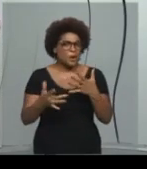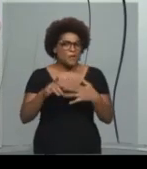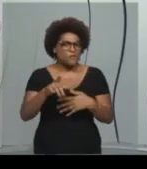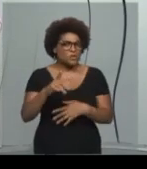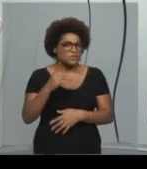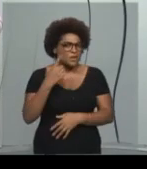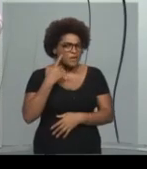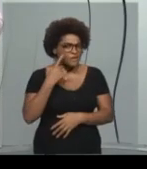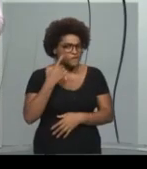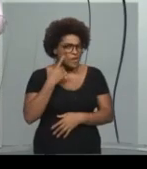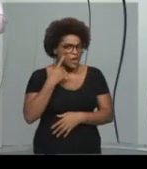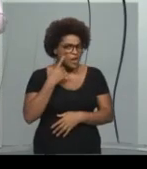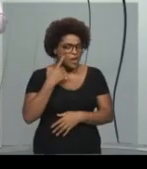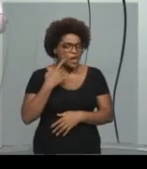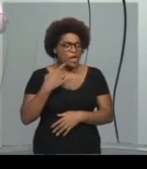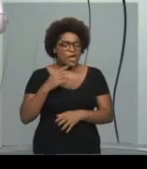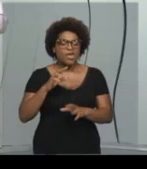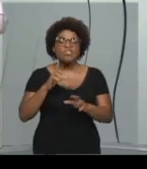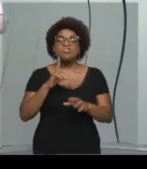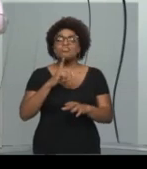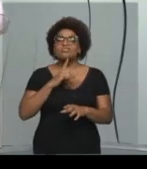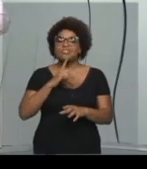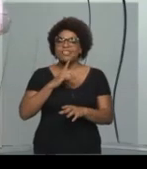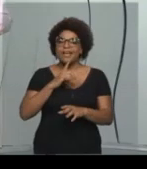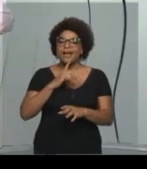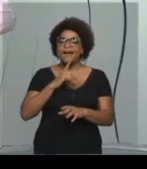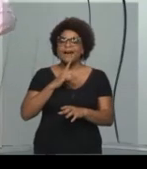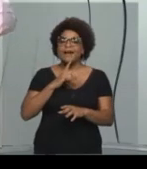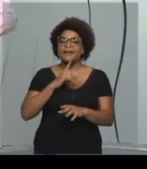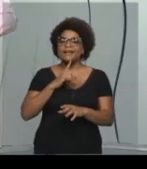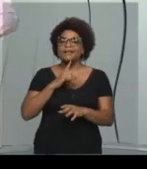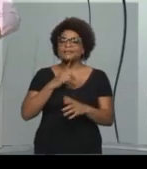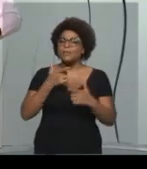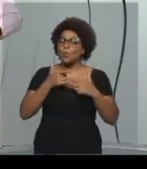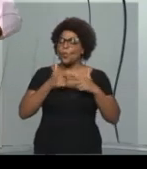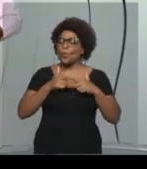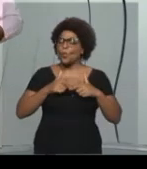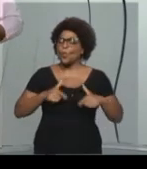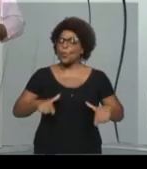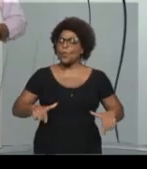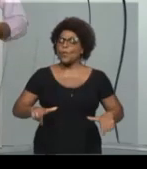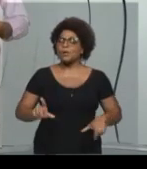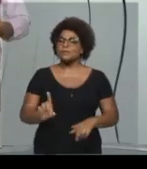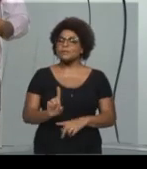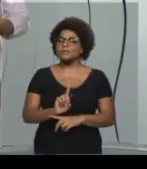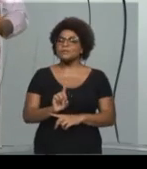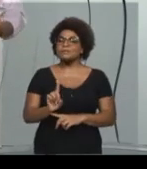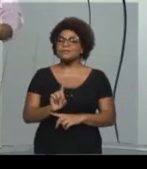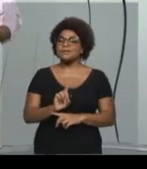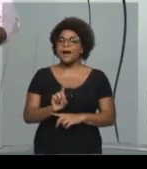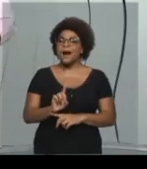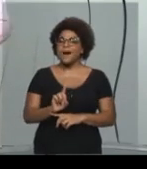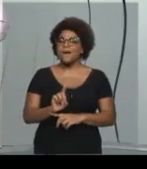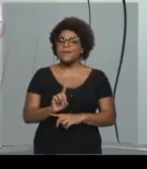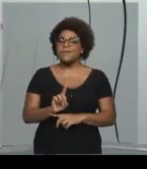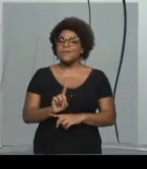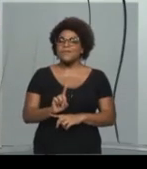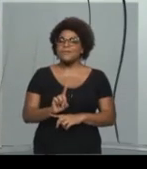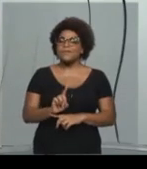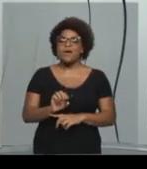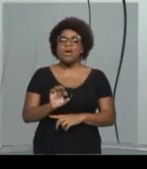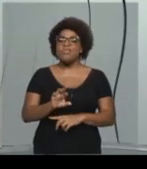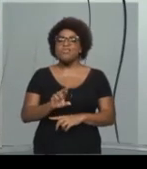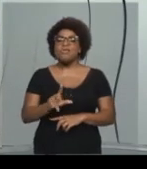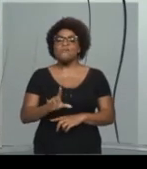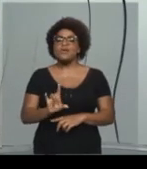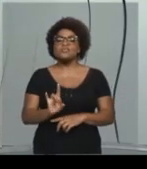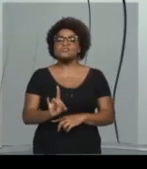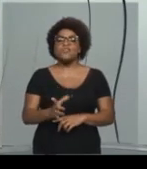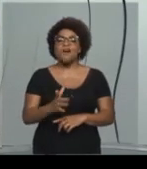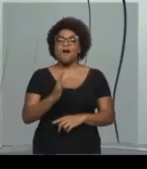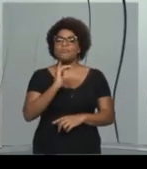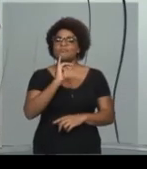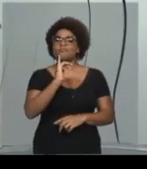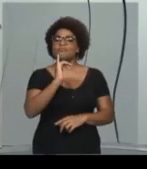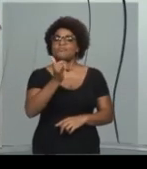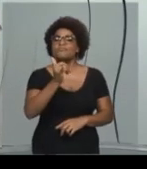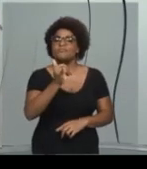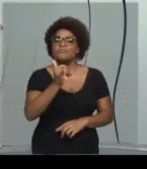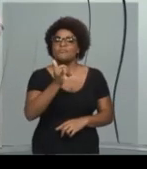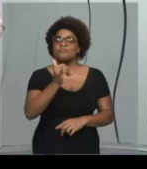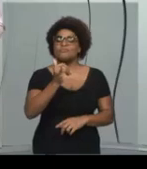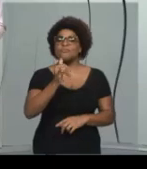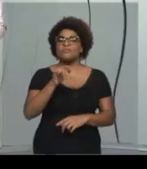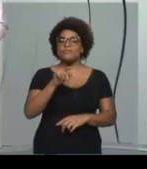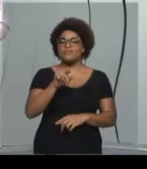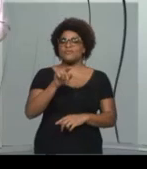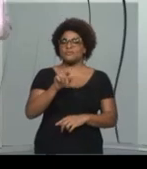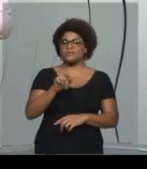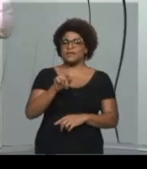no sentido de que está ali apenas para prestar uma informação isenta de